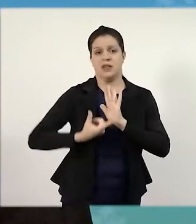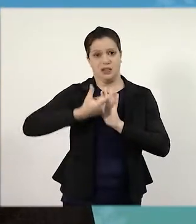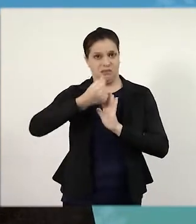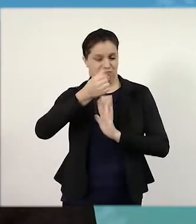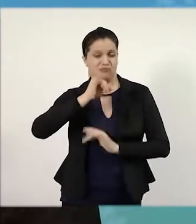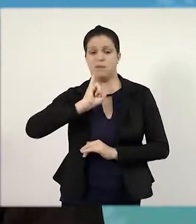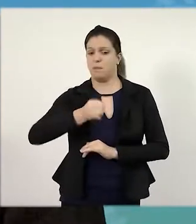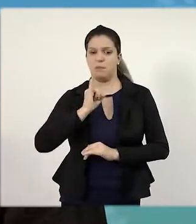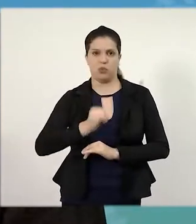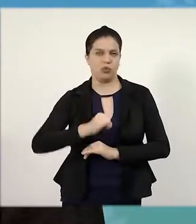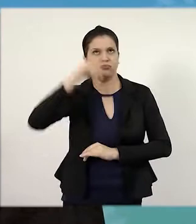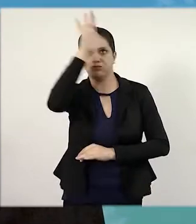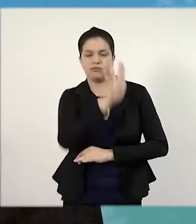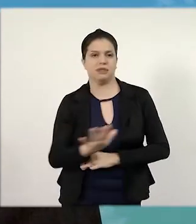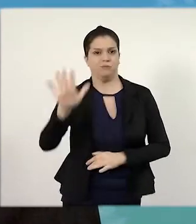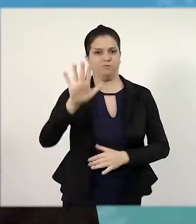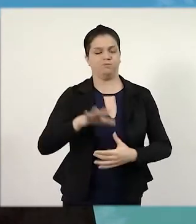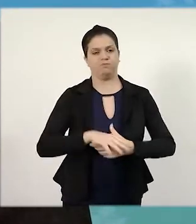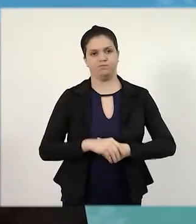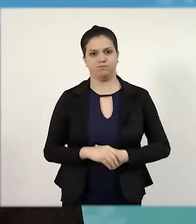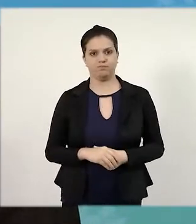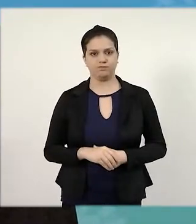de discutir a reforma tributária nacional.